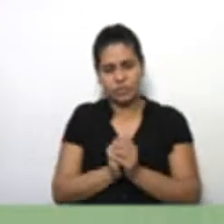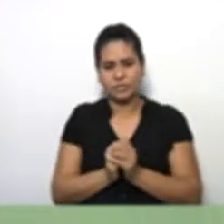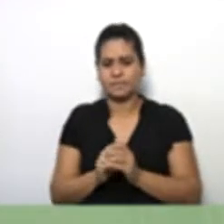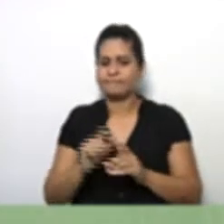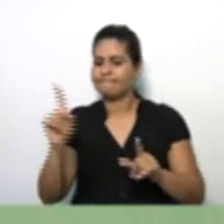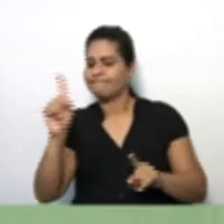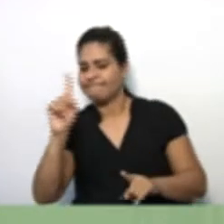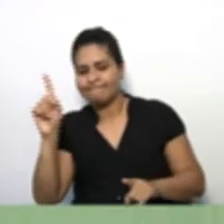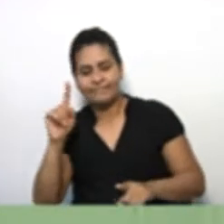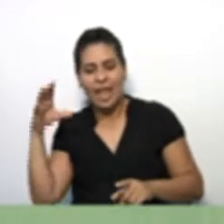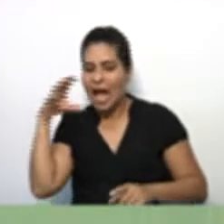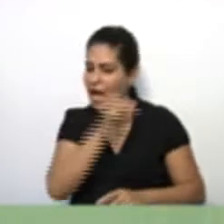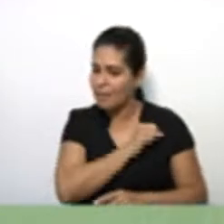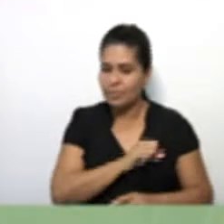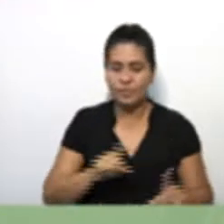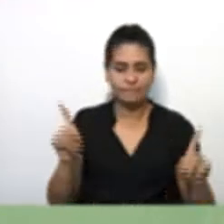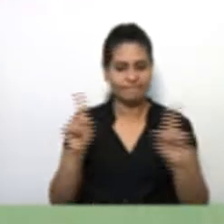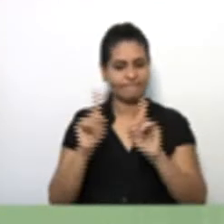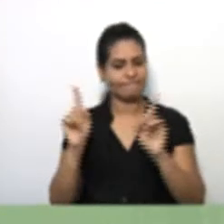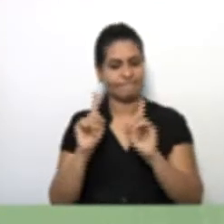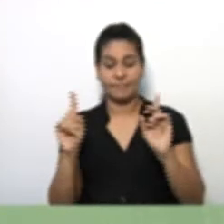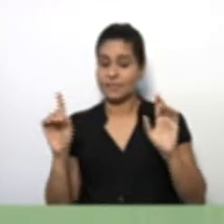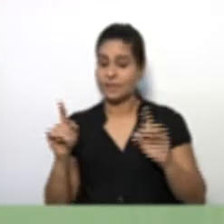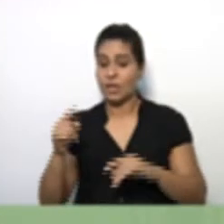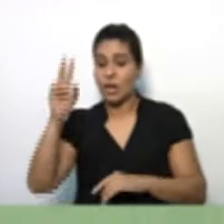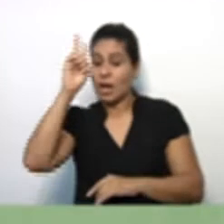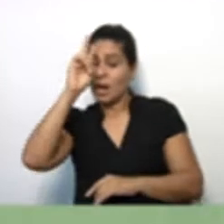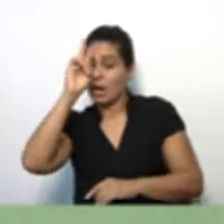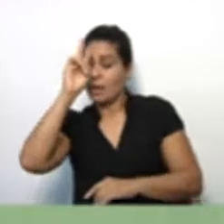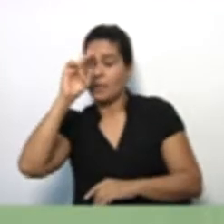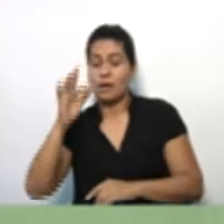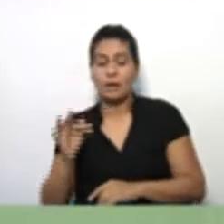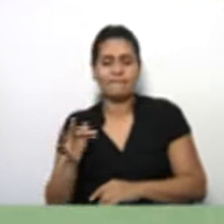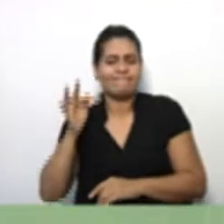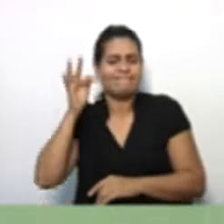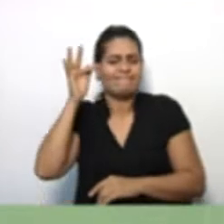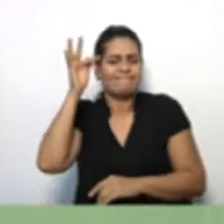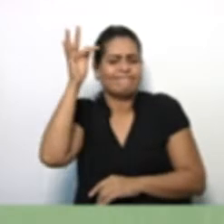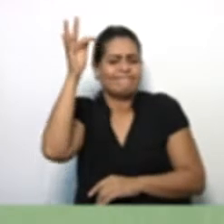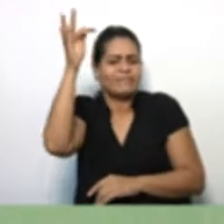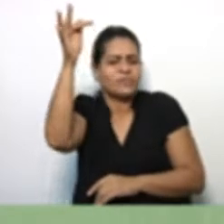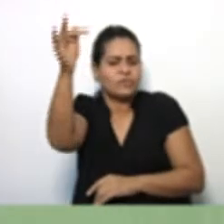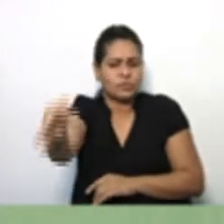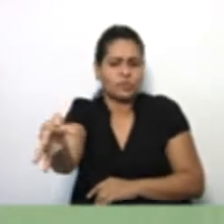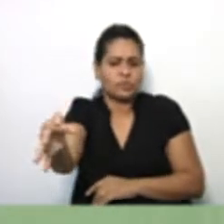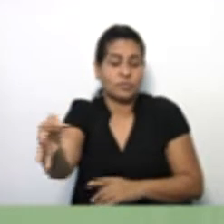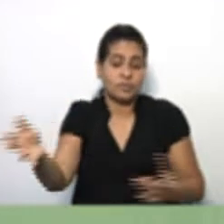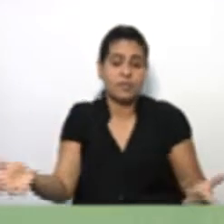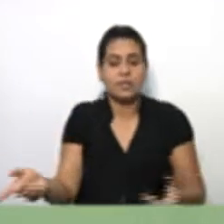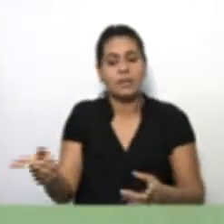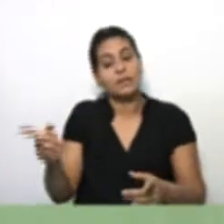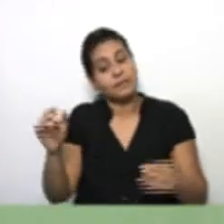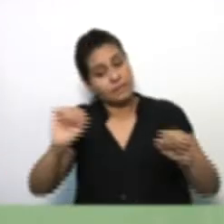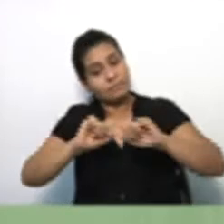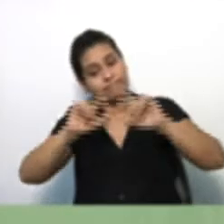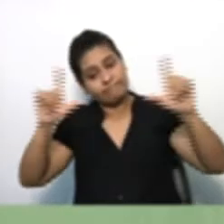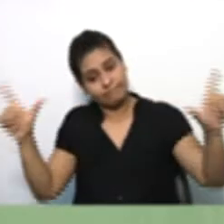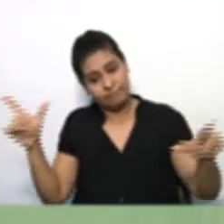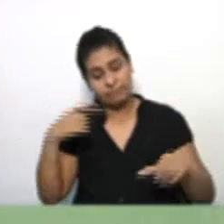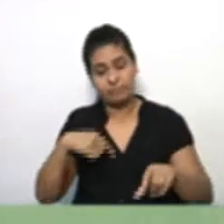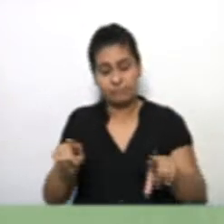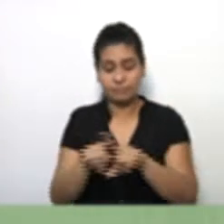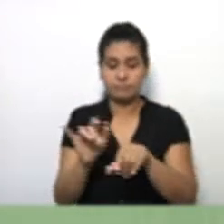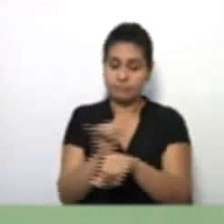nada de resultado imediato. Lembra bem, ó, o teu alcance vai ser o quê? Resultado futuro. E é lógico, você vai